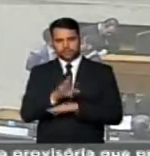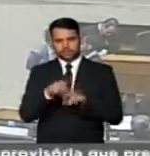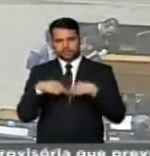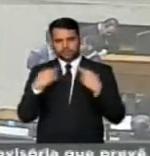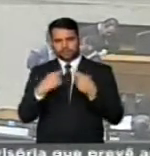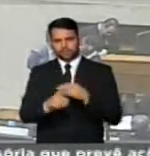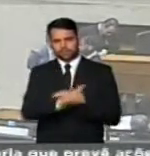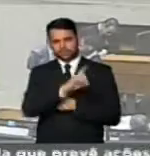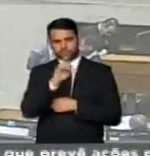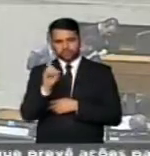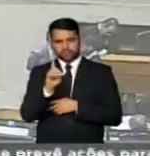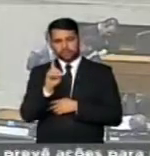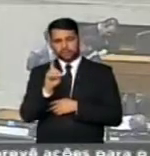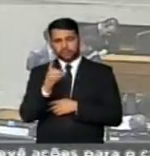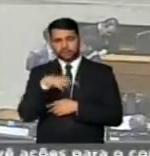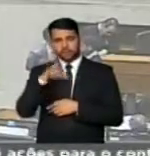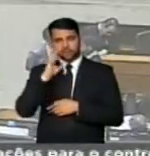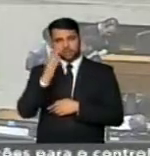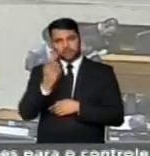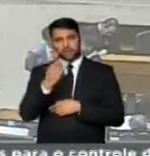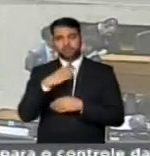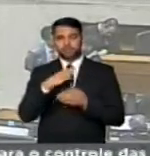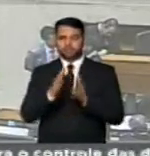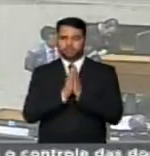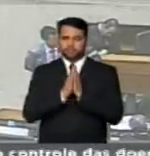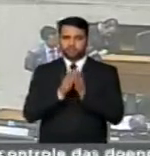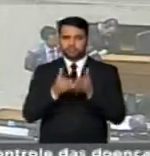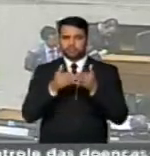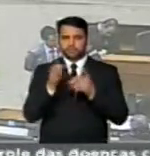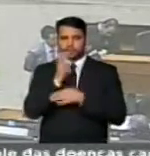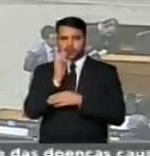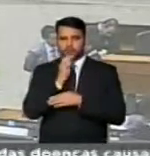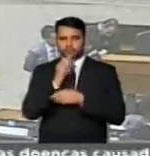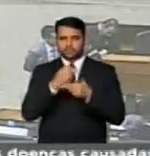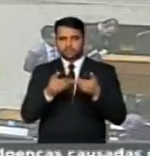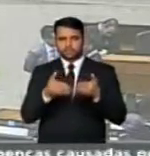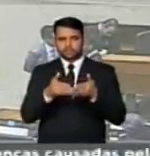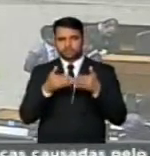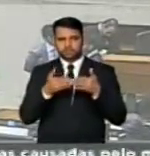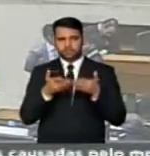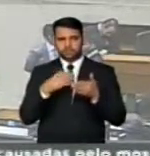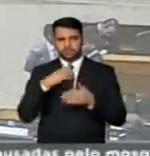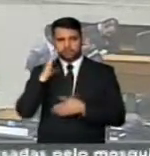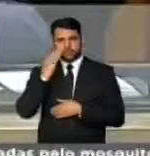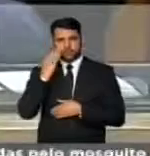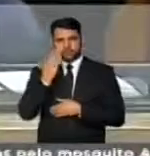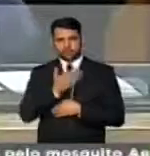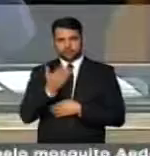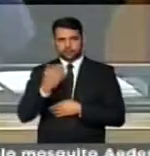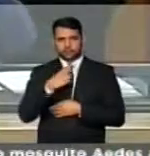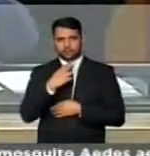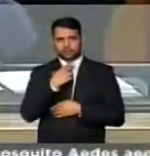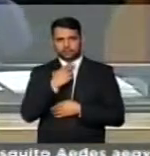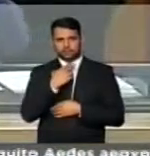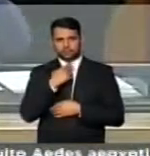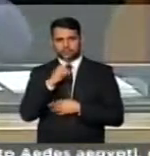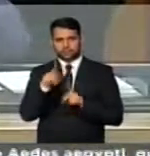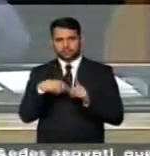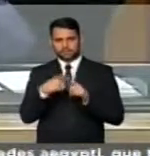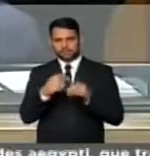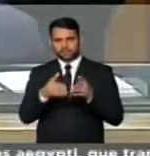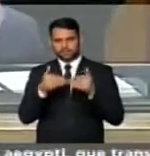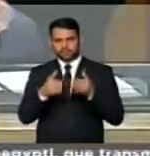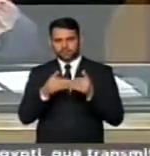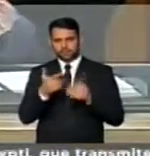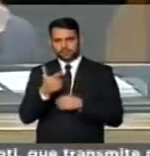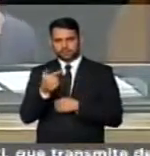dia. Portanto, Vossa Excelência poderia ser o mais breve possível. Não, eu entendo, deputado. Agora, o que não pode é ficar dando mais a parte depois